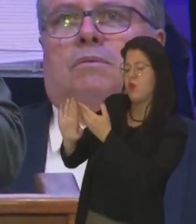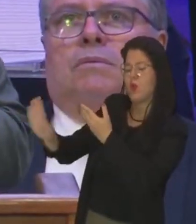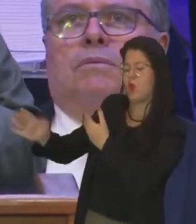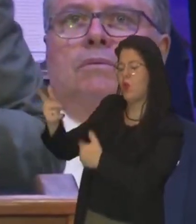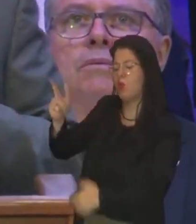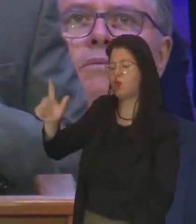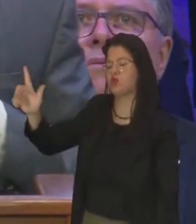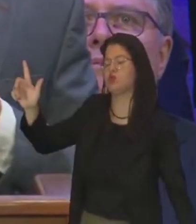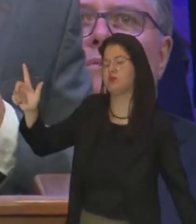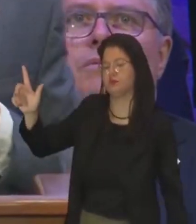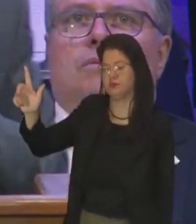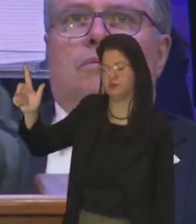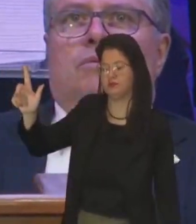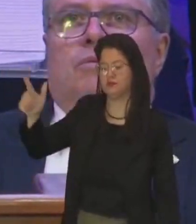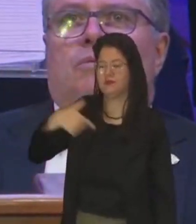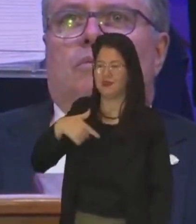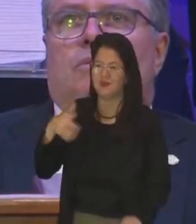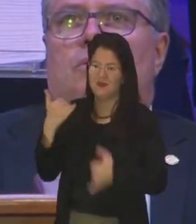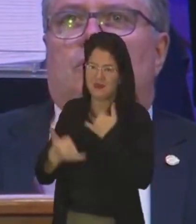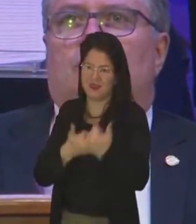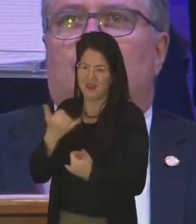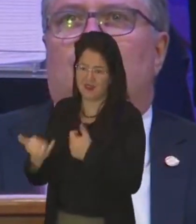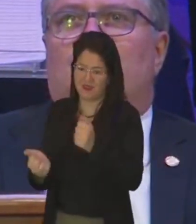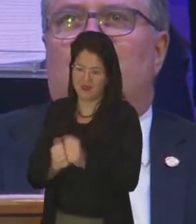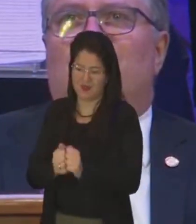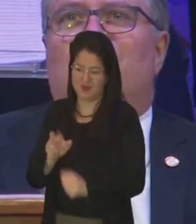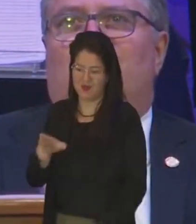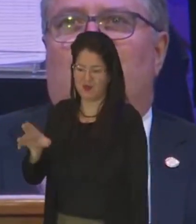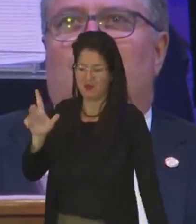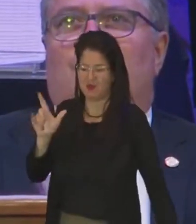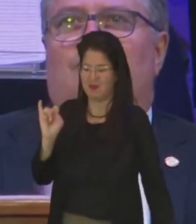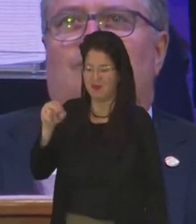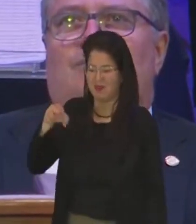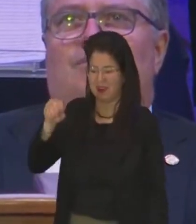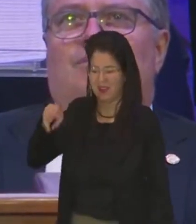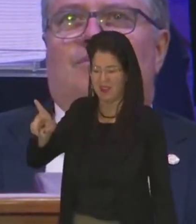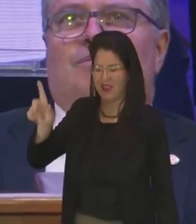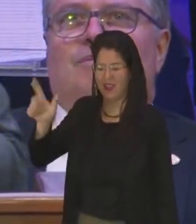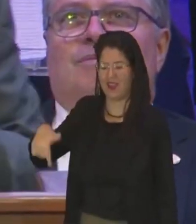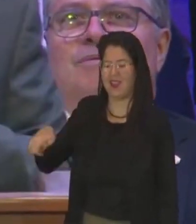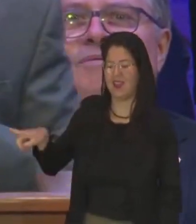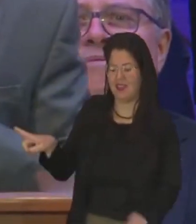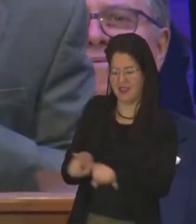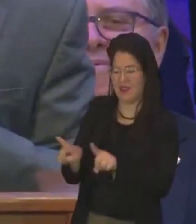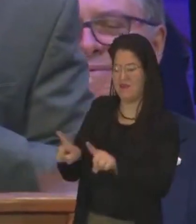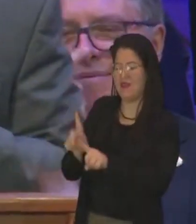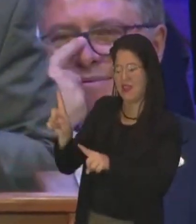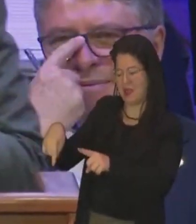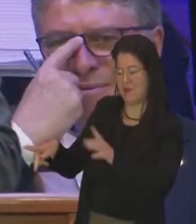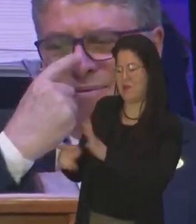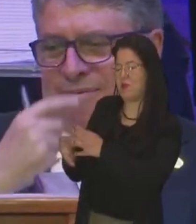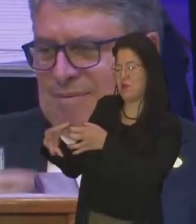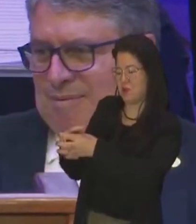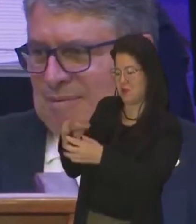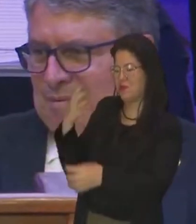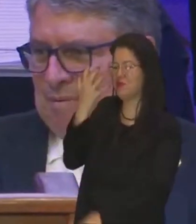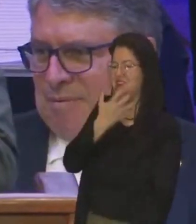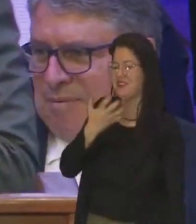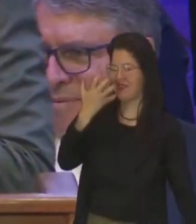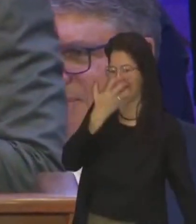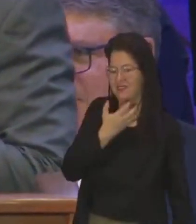Danonquaninquá. E eu até brinquei com o nosso irmão Lincoln, que ele é o puxador de canto aqui, né?